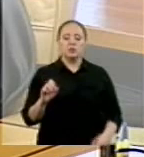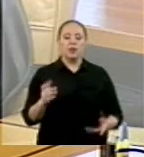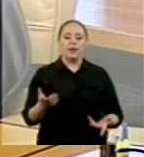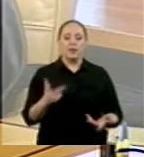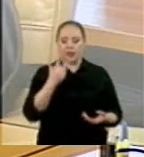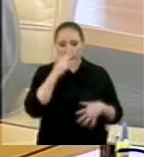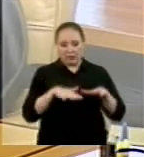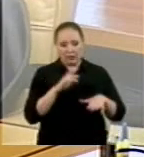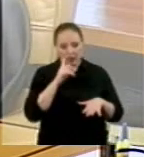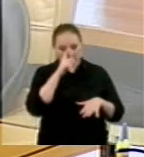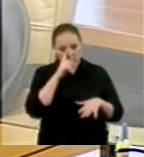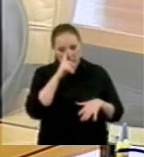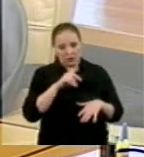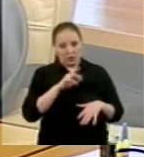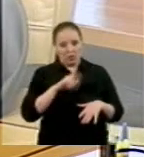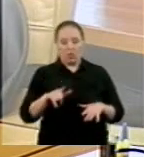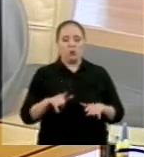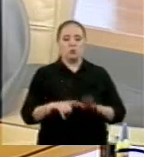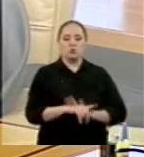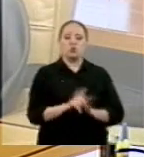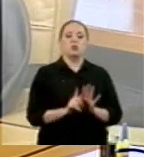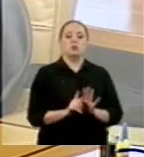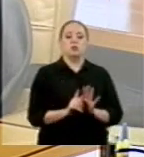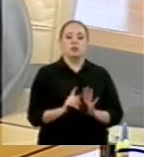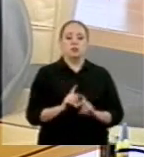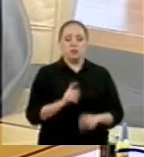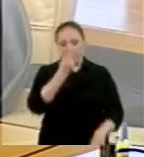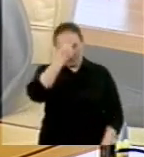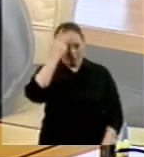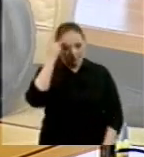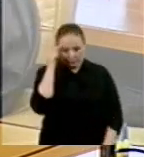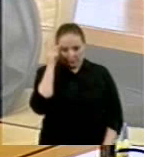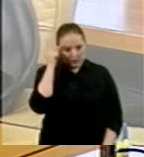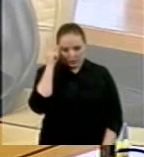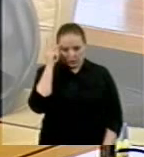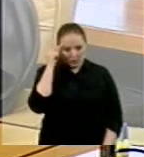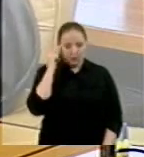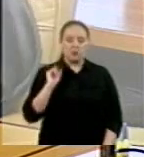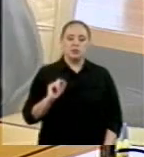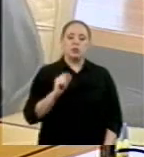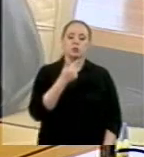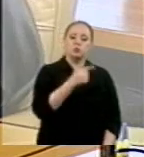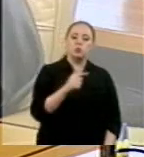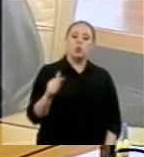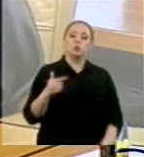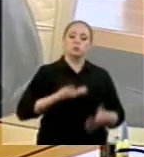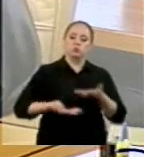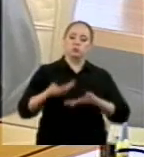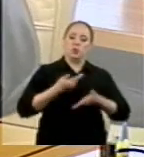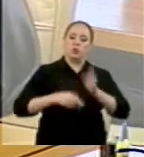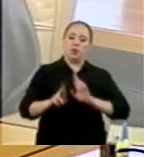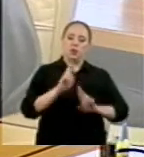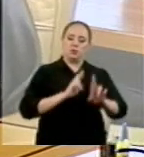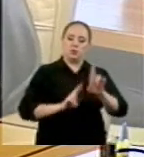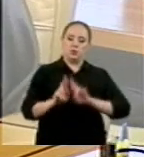arriscada, e não o gênero da pessoa com a qual os demais se relacionam.